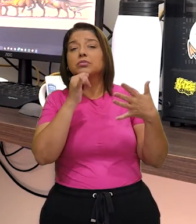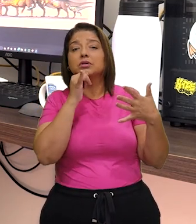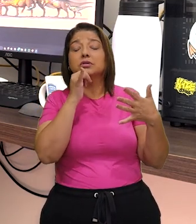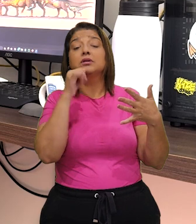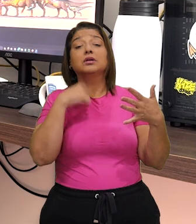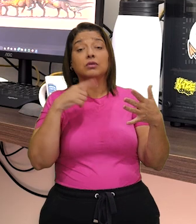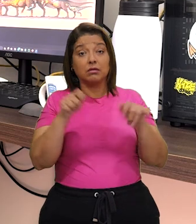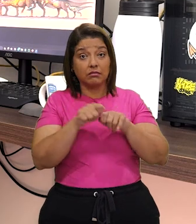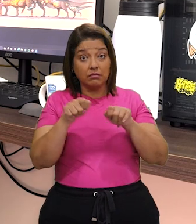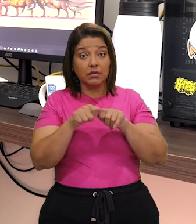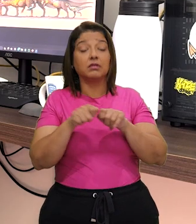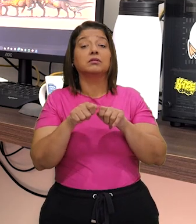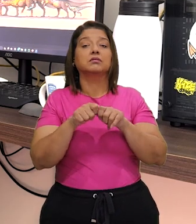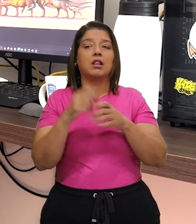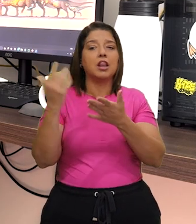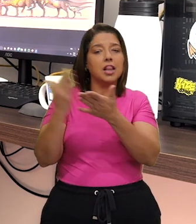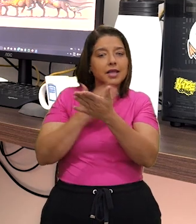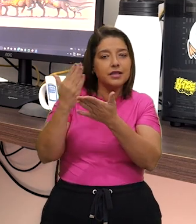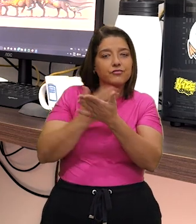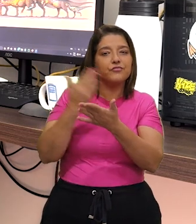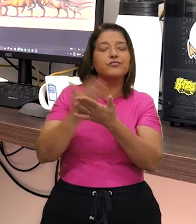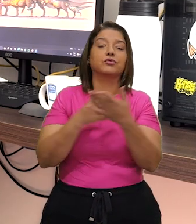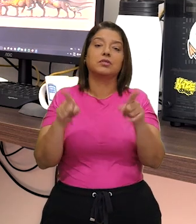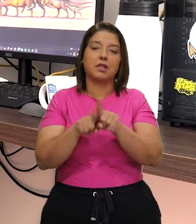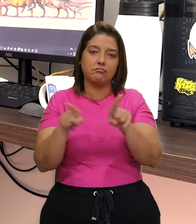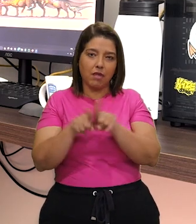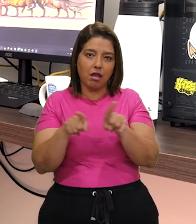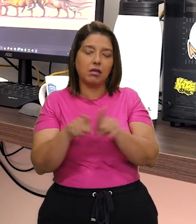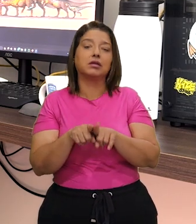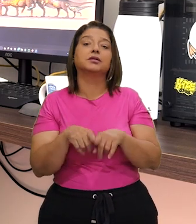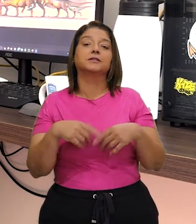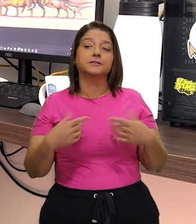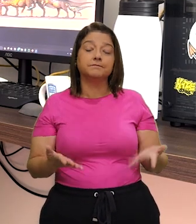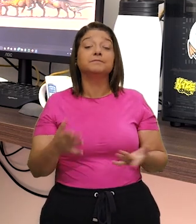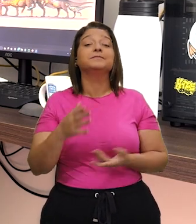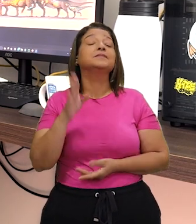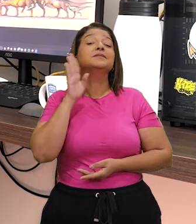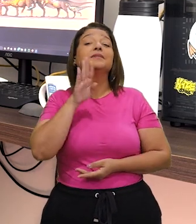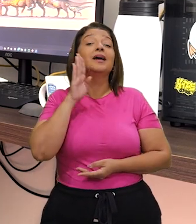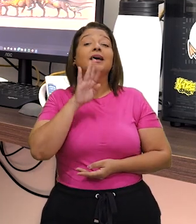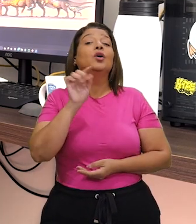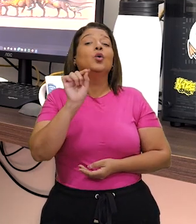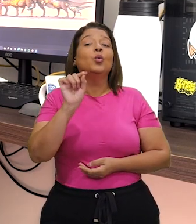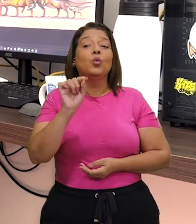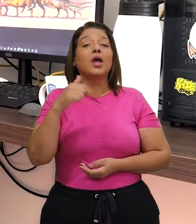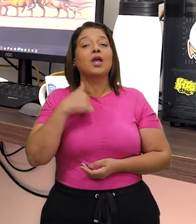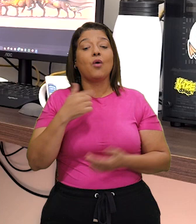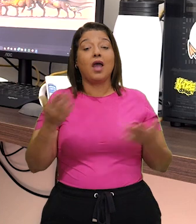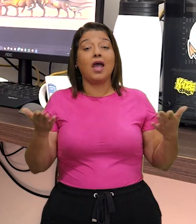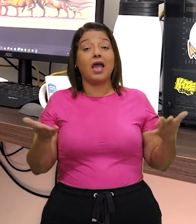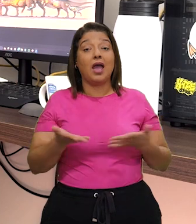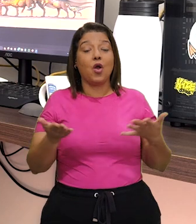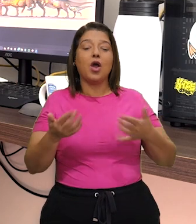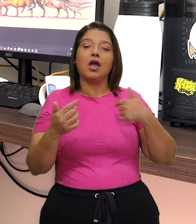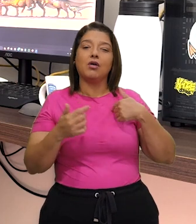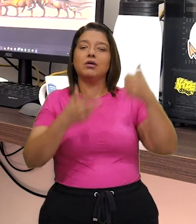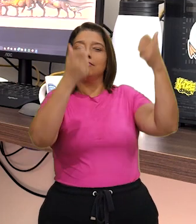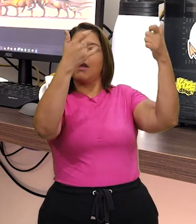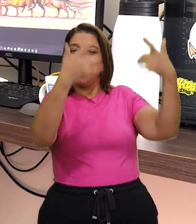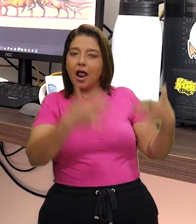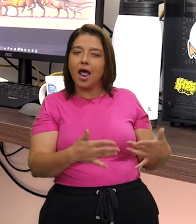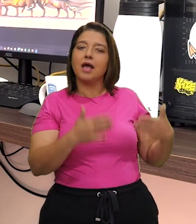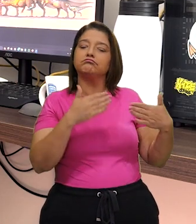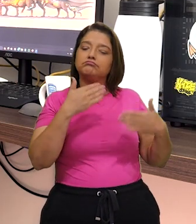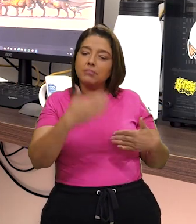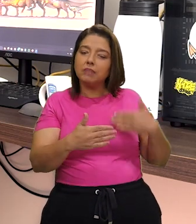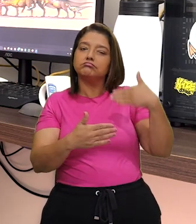fazendo comissões para livros e uma parte muito bacana É que eu estou falando de toda essa esse processo